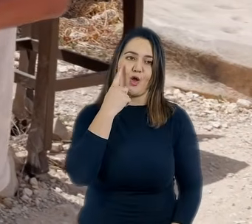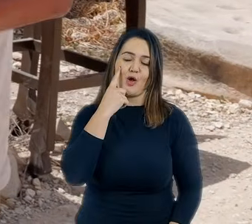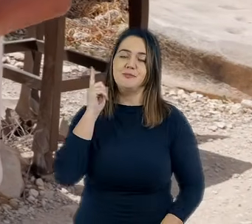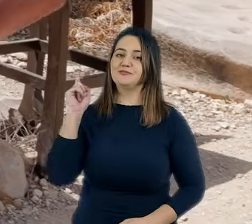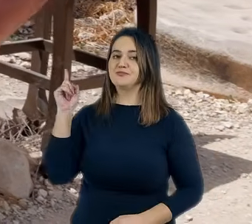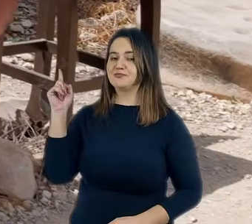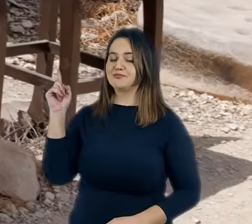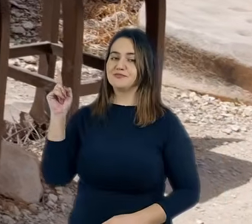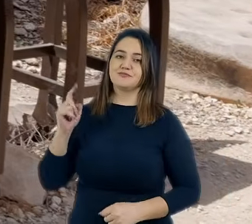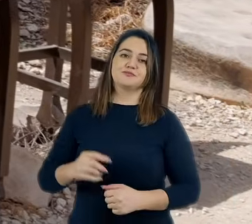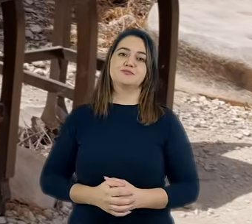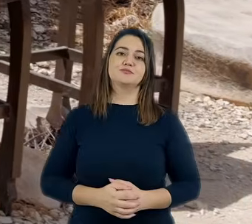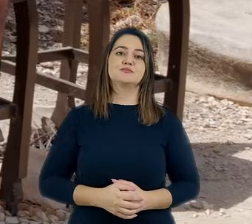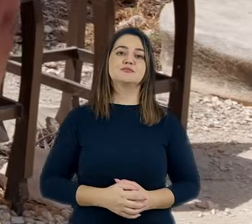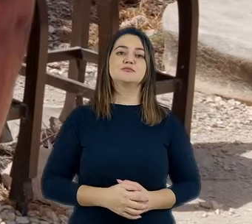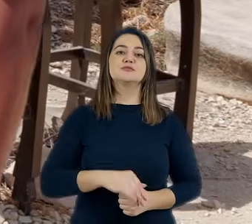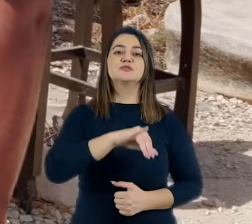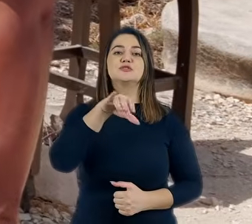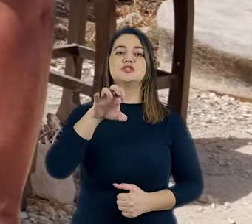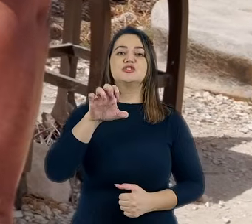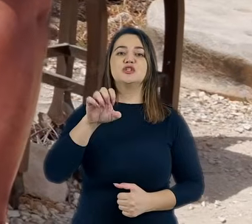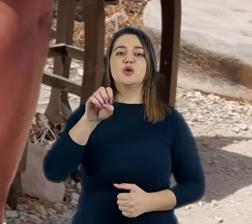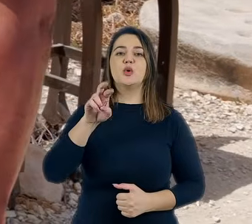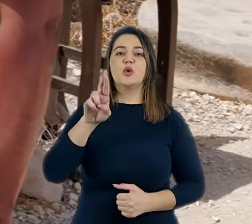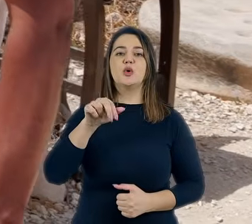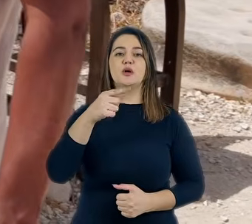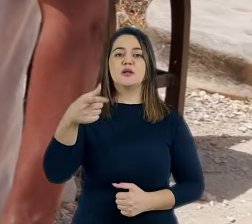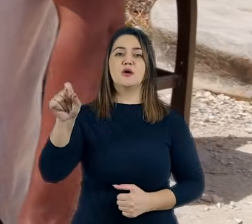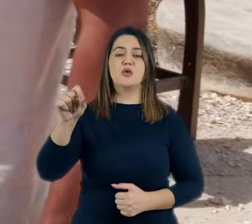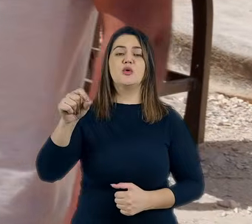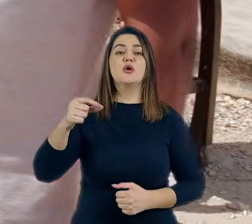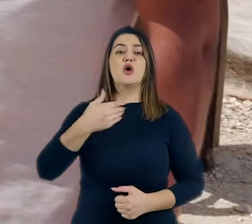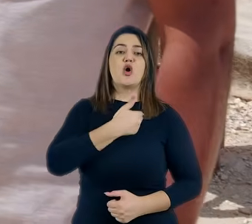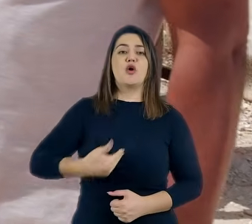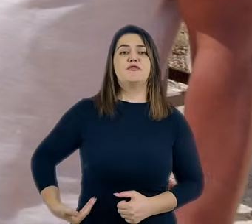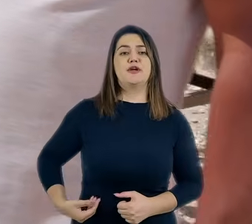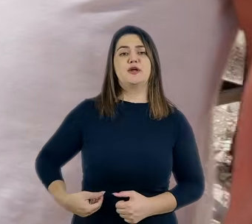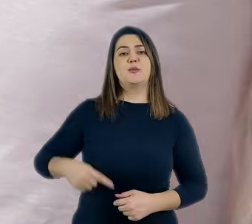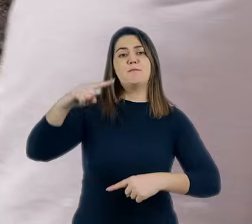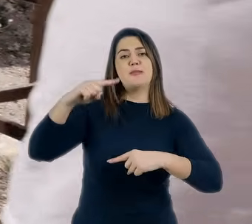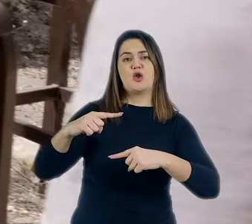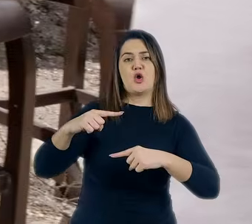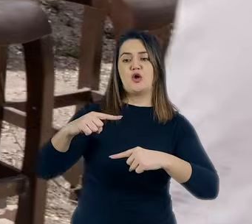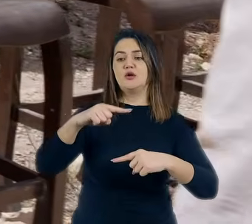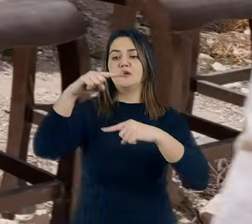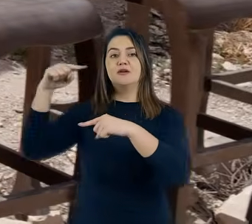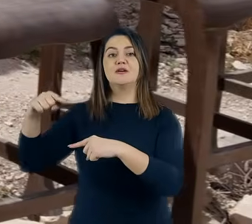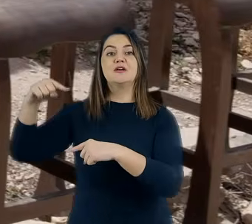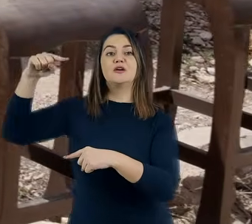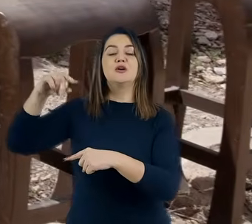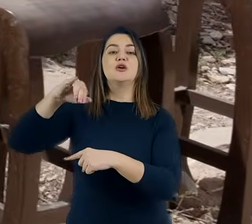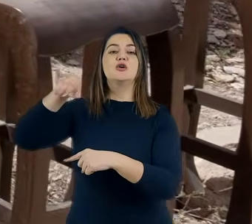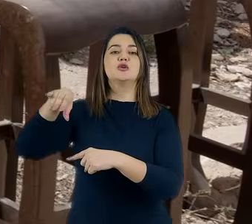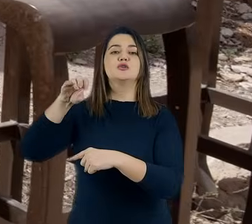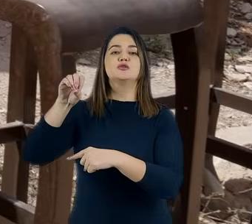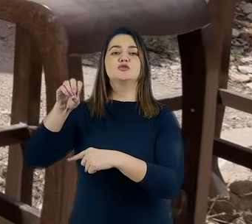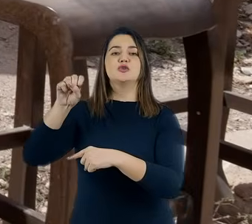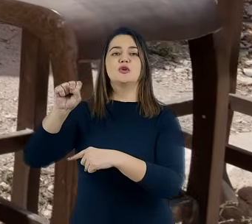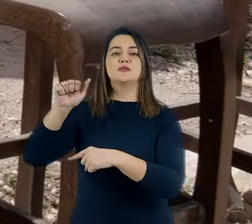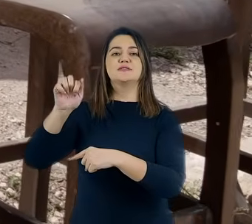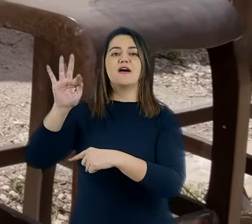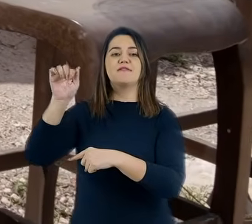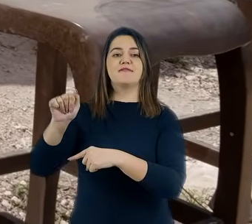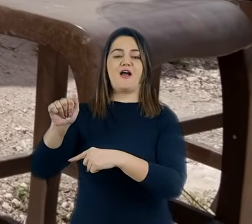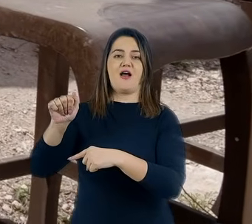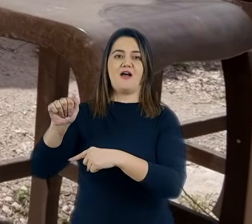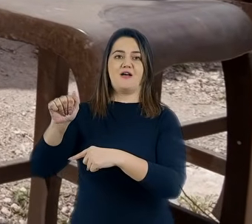exemplo, nós temos aqui Jeorão, que governou muito menos tempo do que Josafá. Josafá